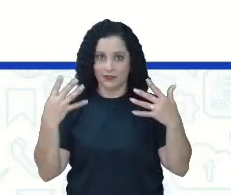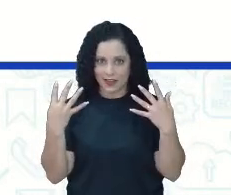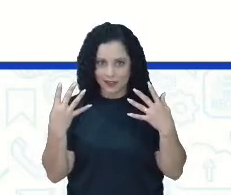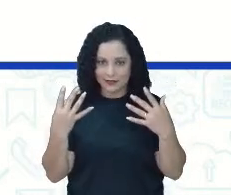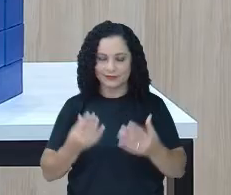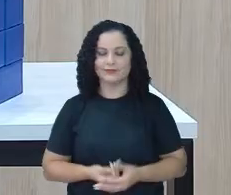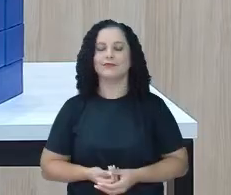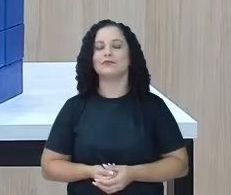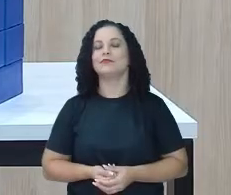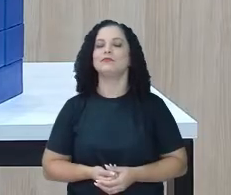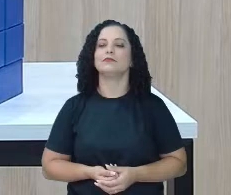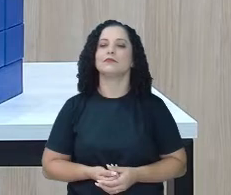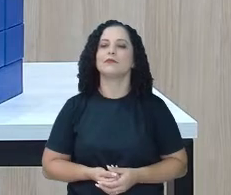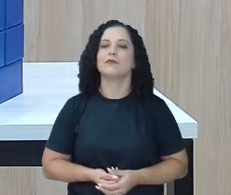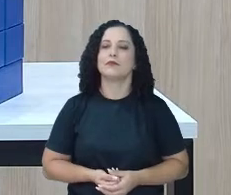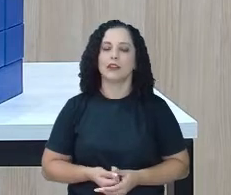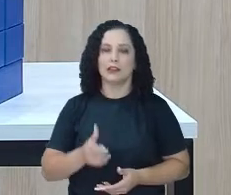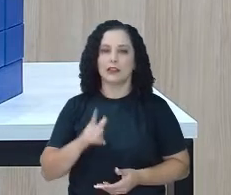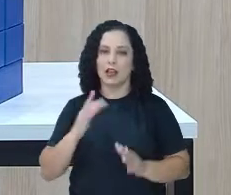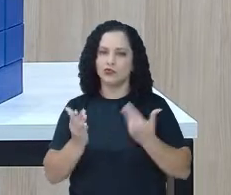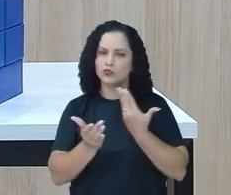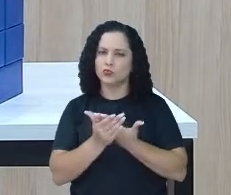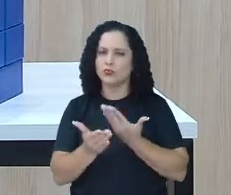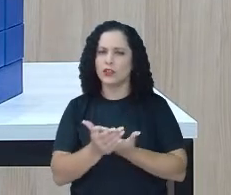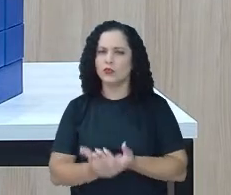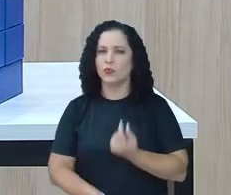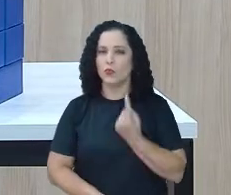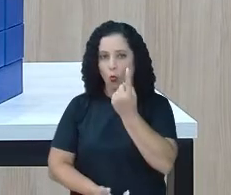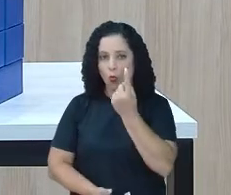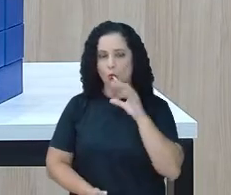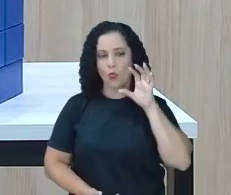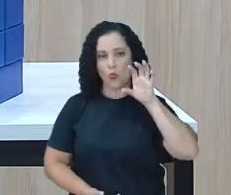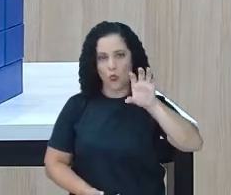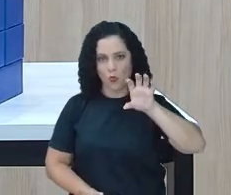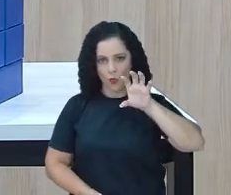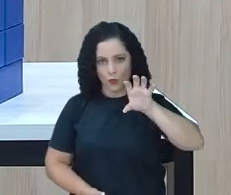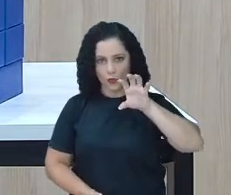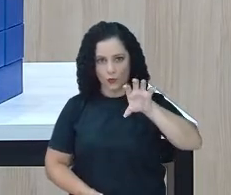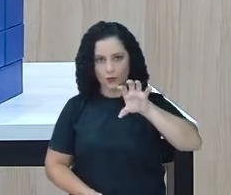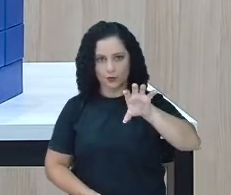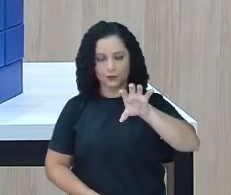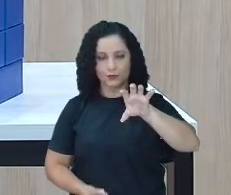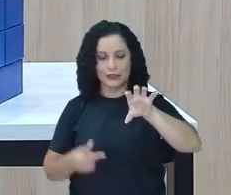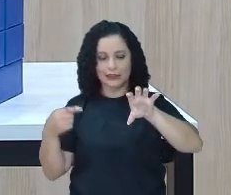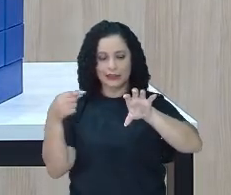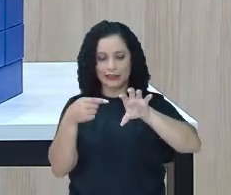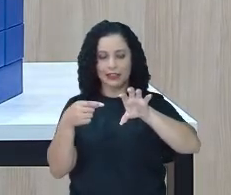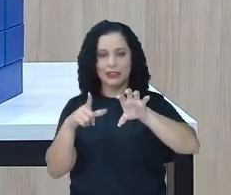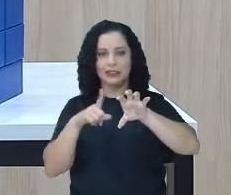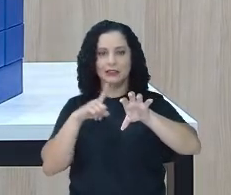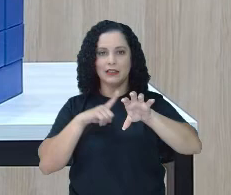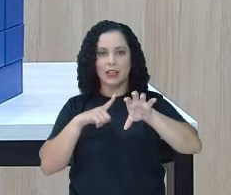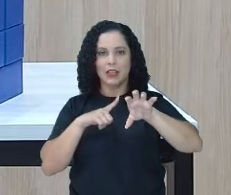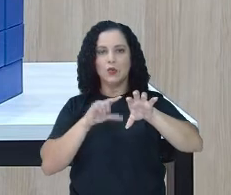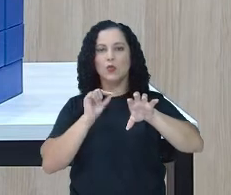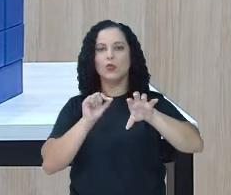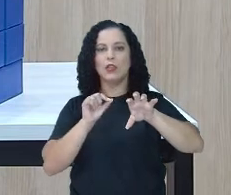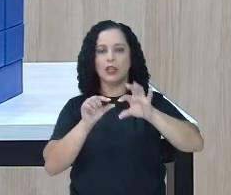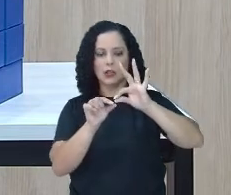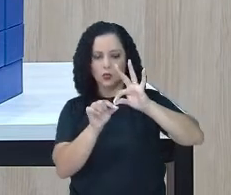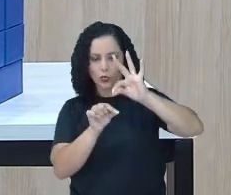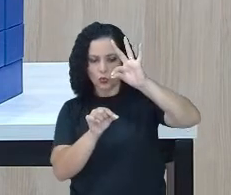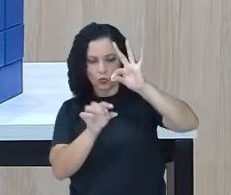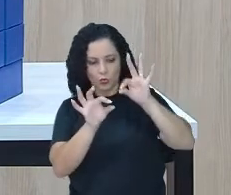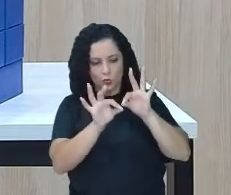A gente está trabalhando com um cubinho. Esse cubinho, a gente vai colocar um comprimento para os seus lados agora, certo?